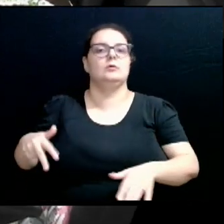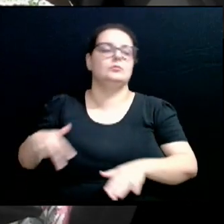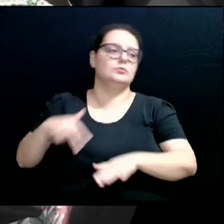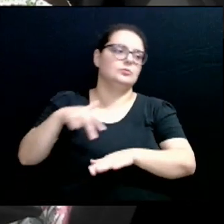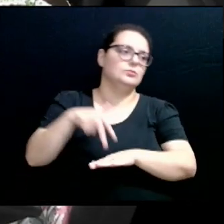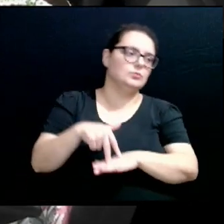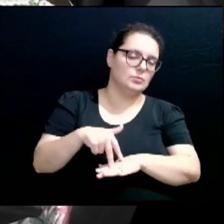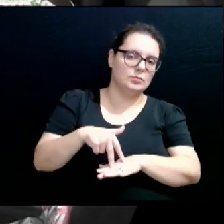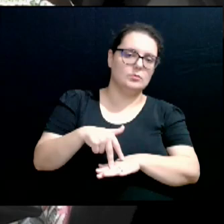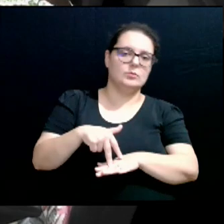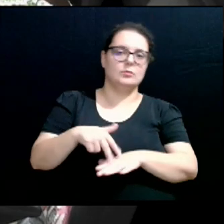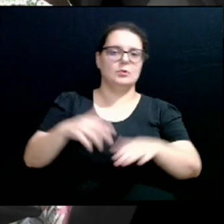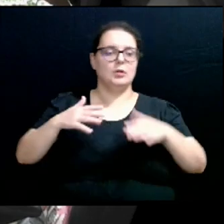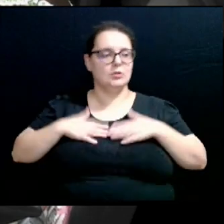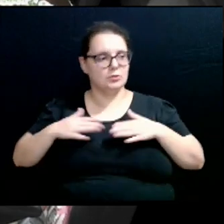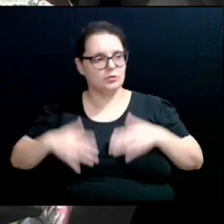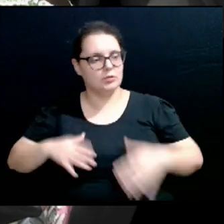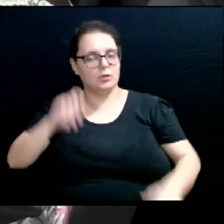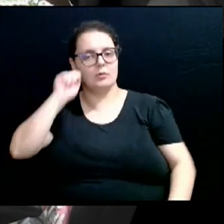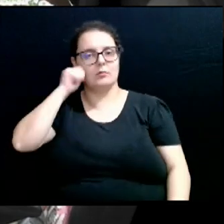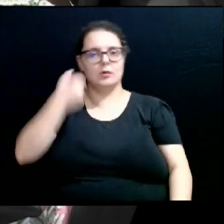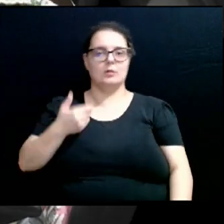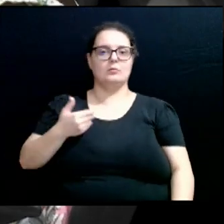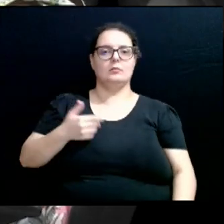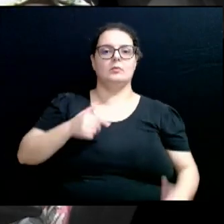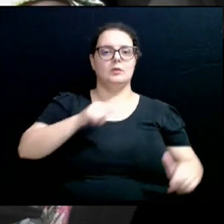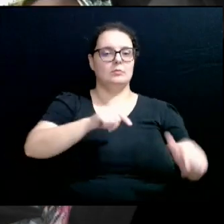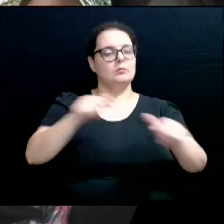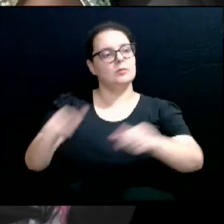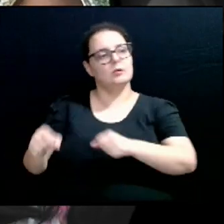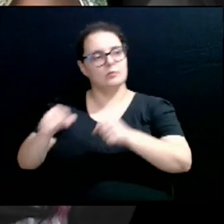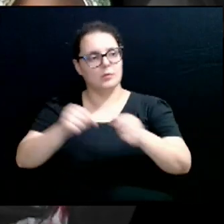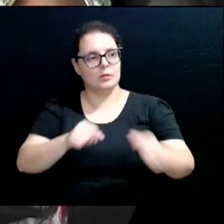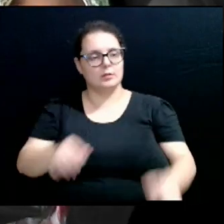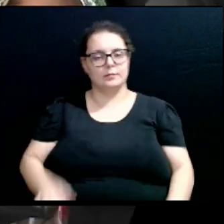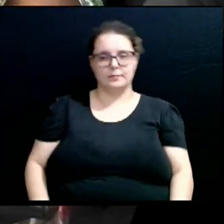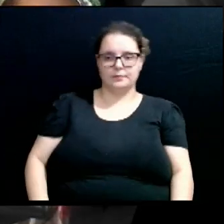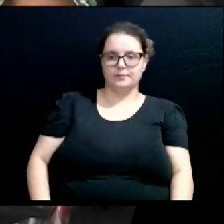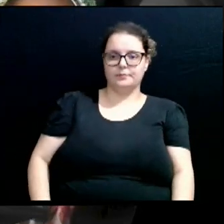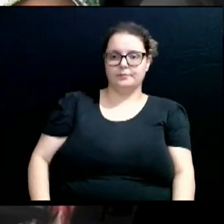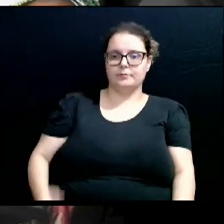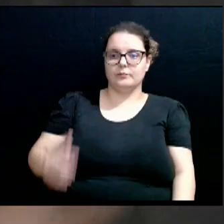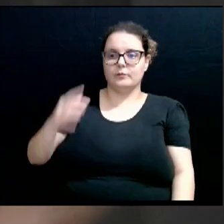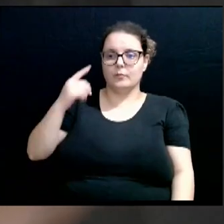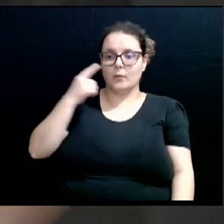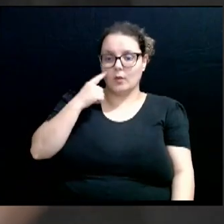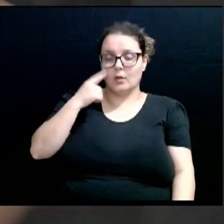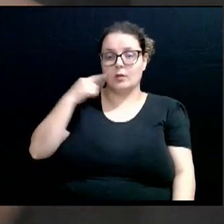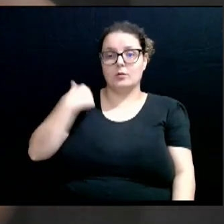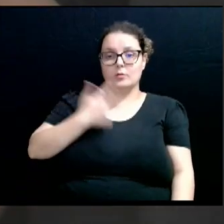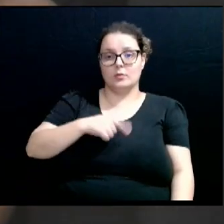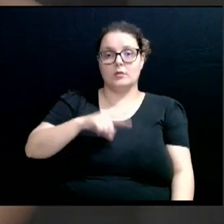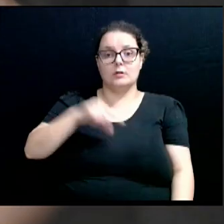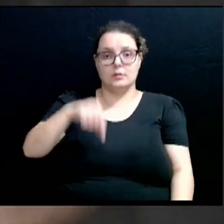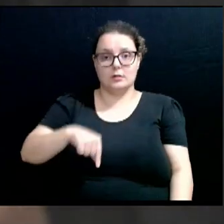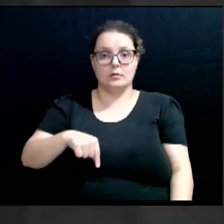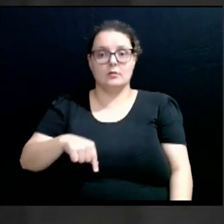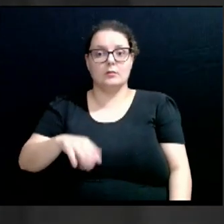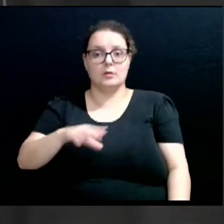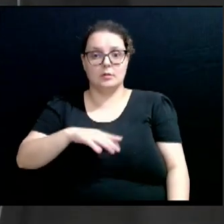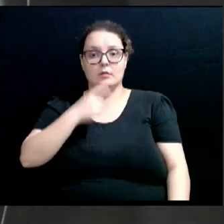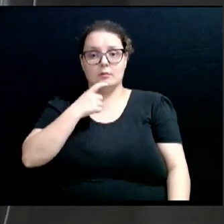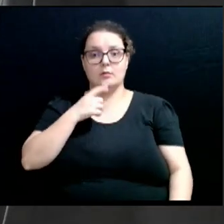corpos pretos nesses espaços de poder? Olha, nós já temos aqui em Campinas a lei de cotas, né, que é muito